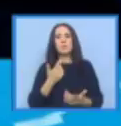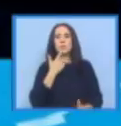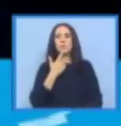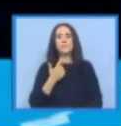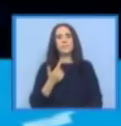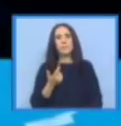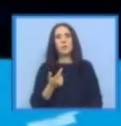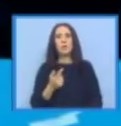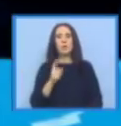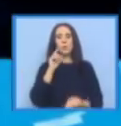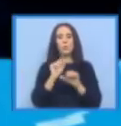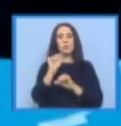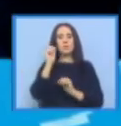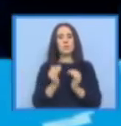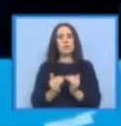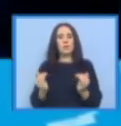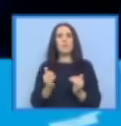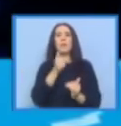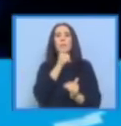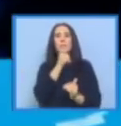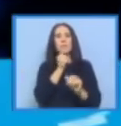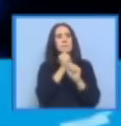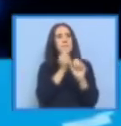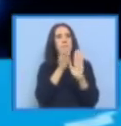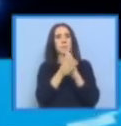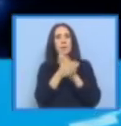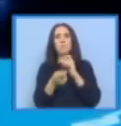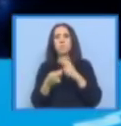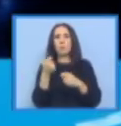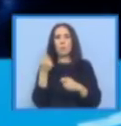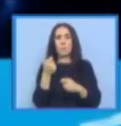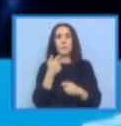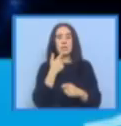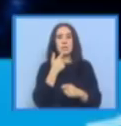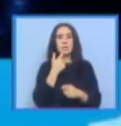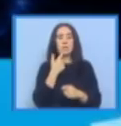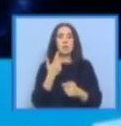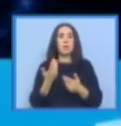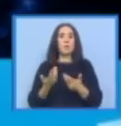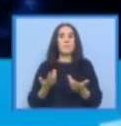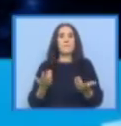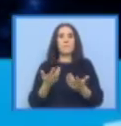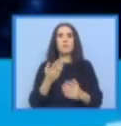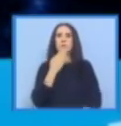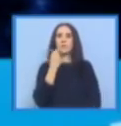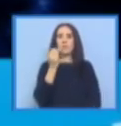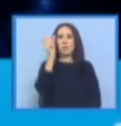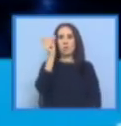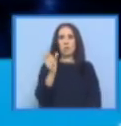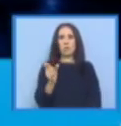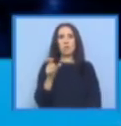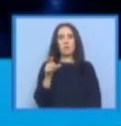dos níveis de qualificação àquilo que é a procura no mercado de trabalho. Ou seja, claro, um jovem que